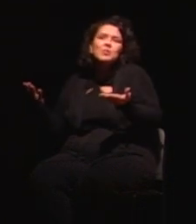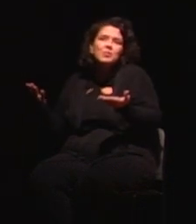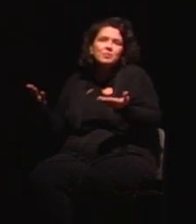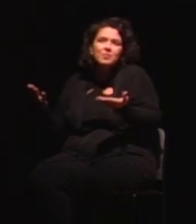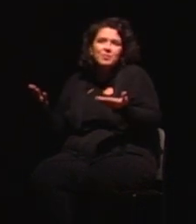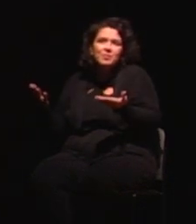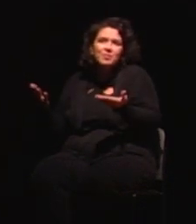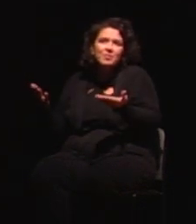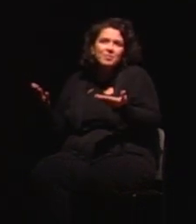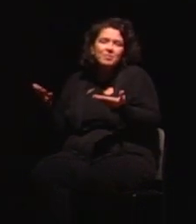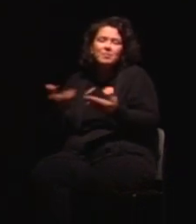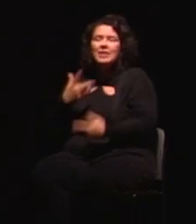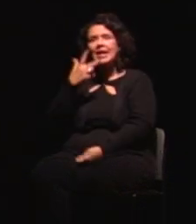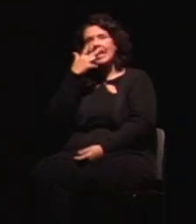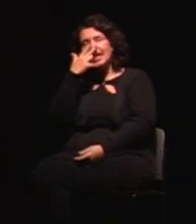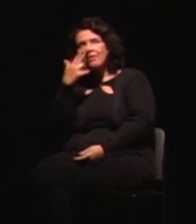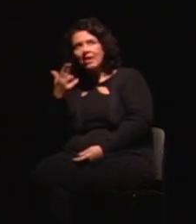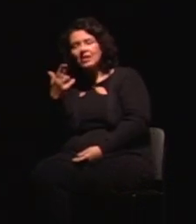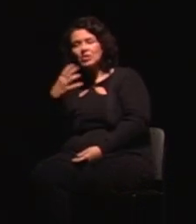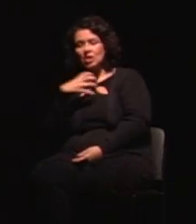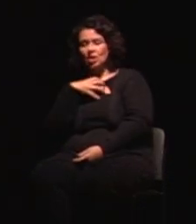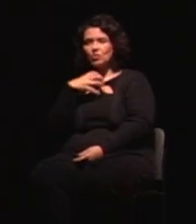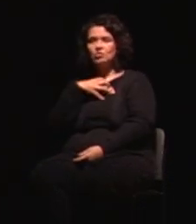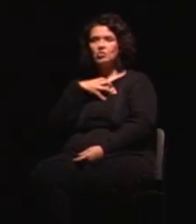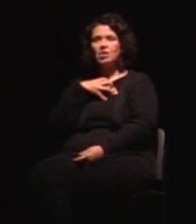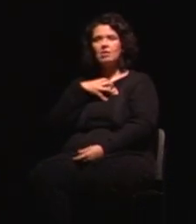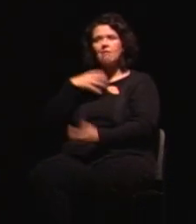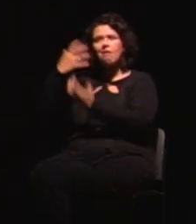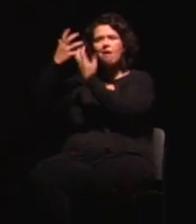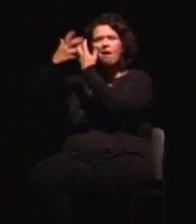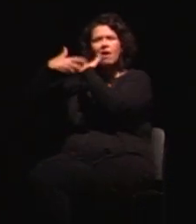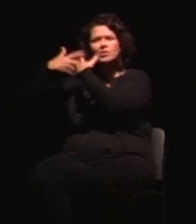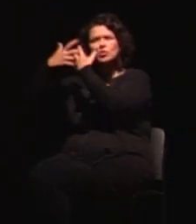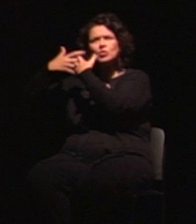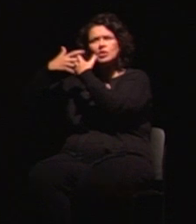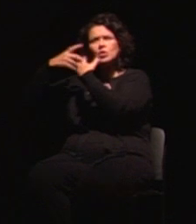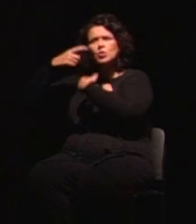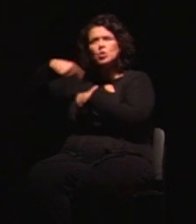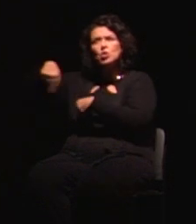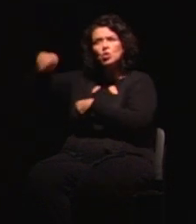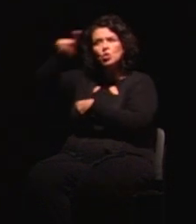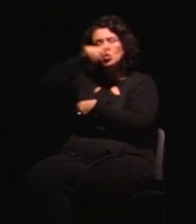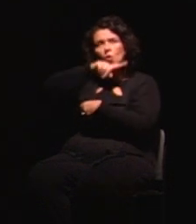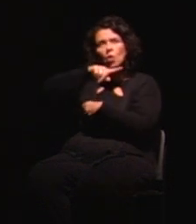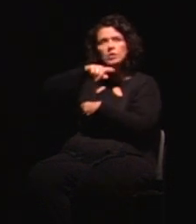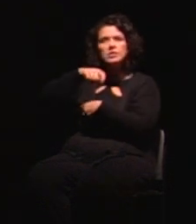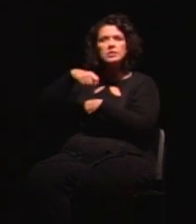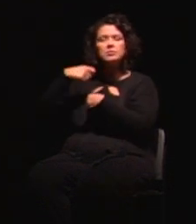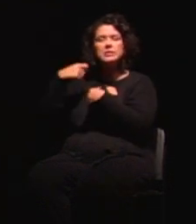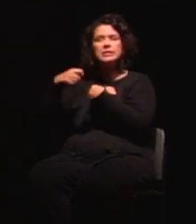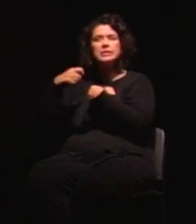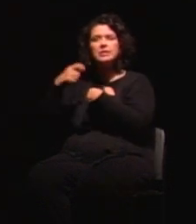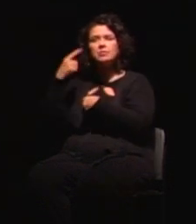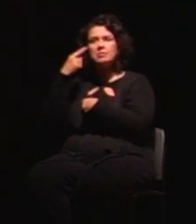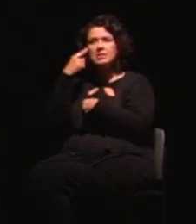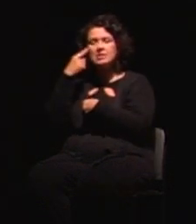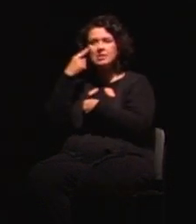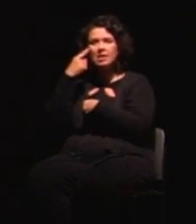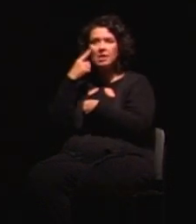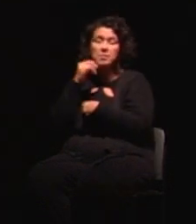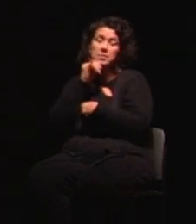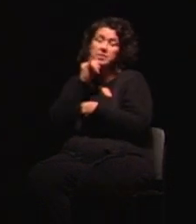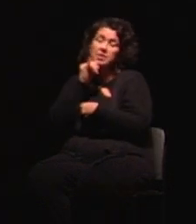Eu acho que é uma forma de raciocínio que a gente pode priorizar. De quando a gente